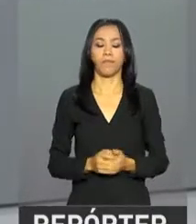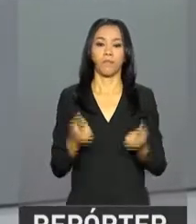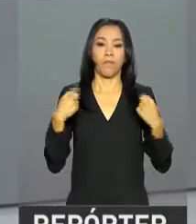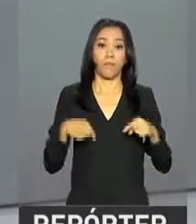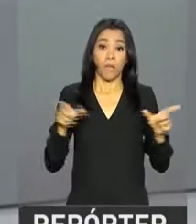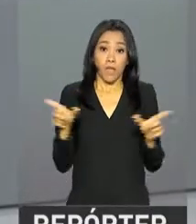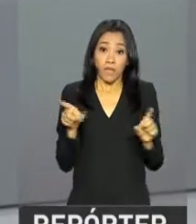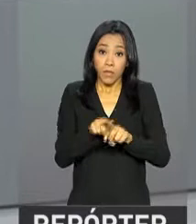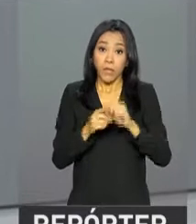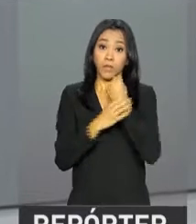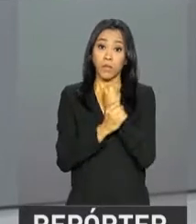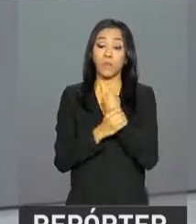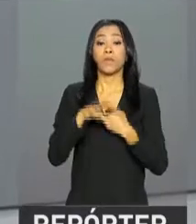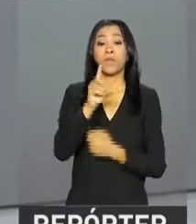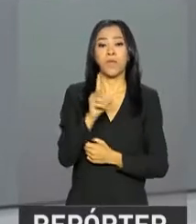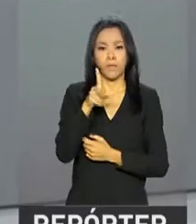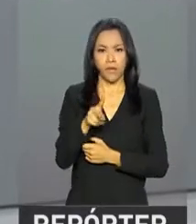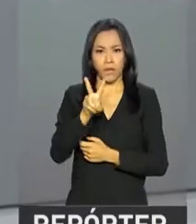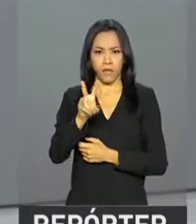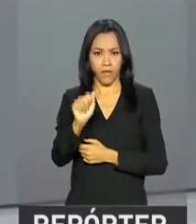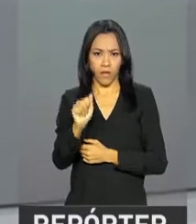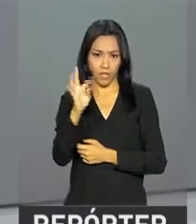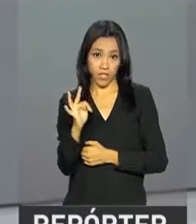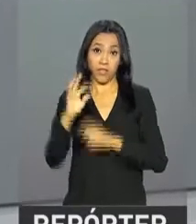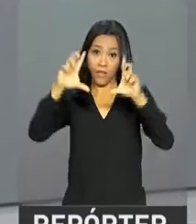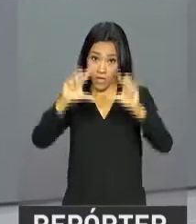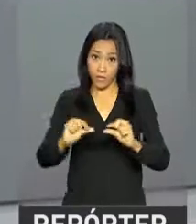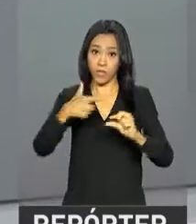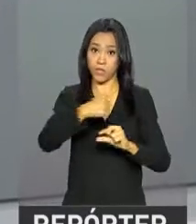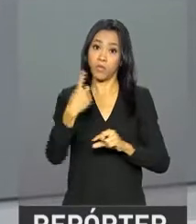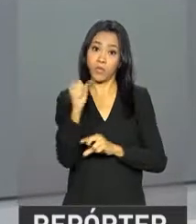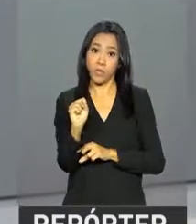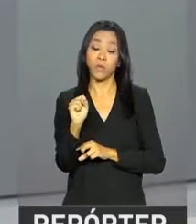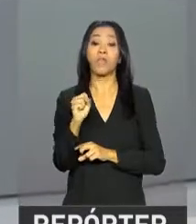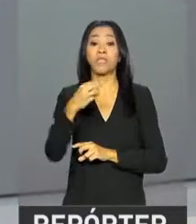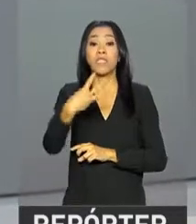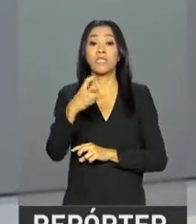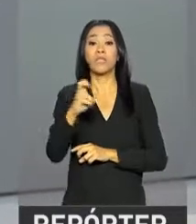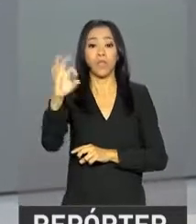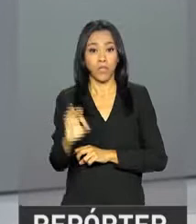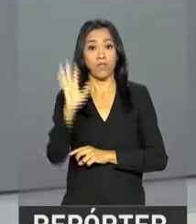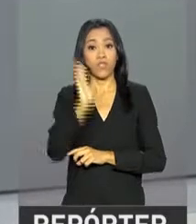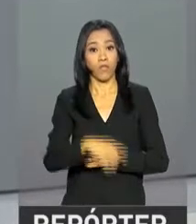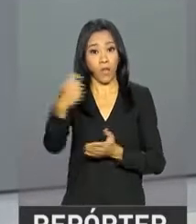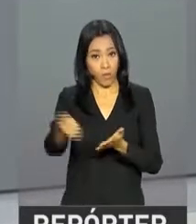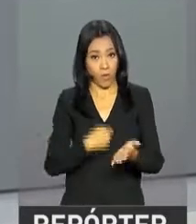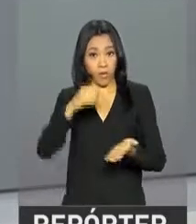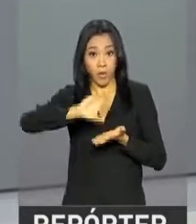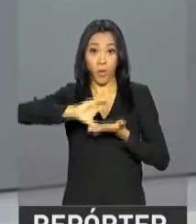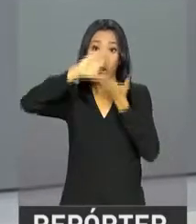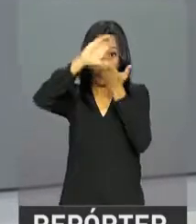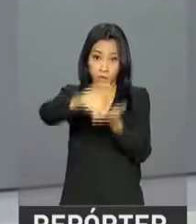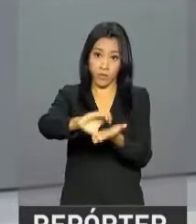dpvat vai ficar mais barato em 2018 a redução na tarifa em 35% foi aprovada pelo conselho nacional de seguros